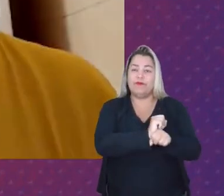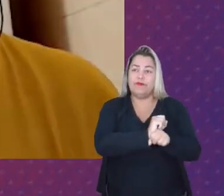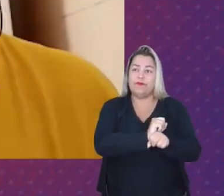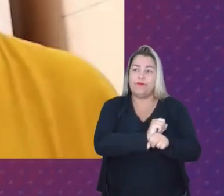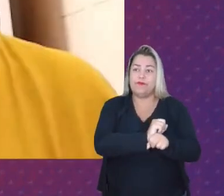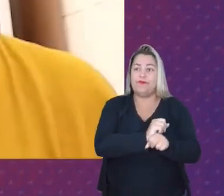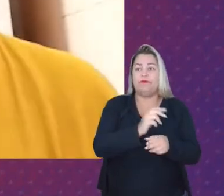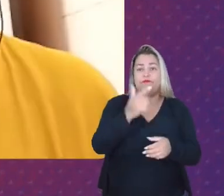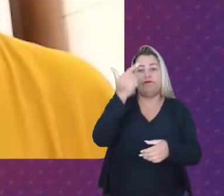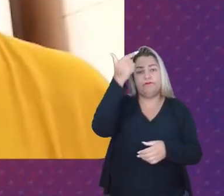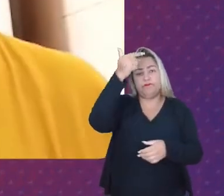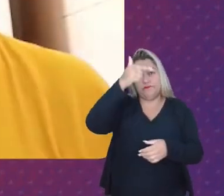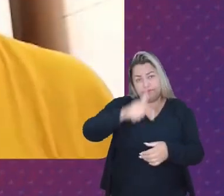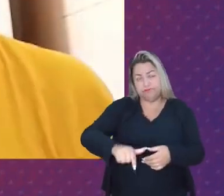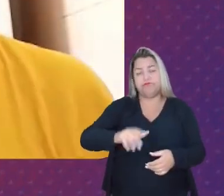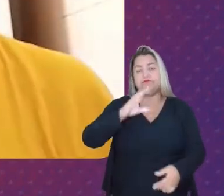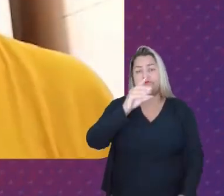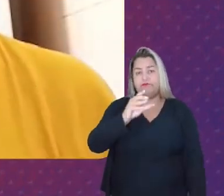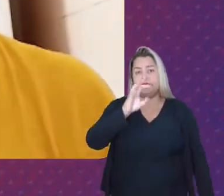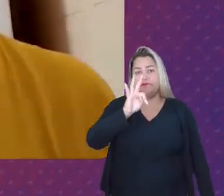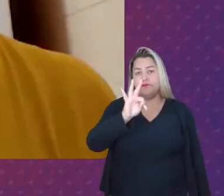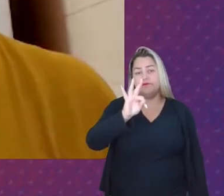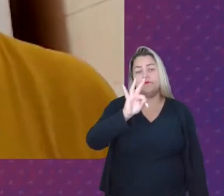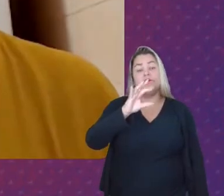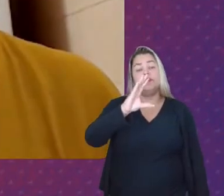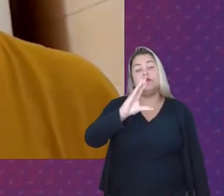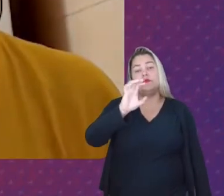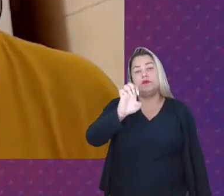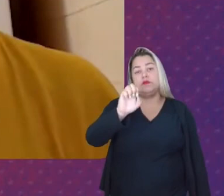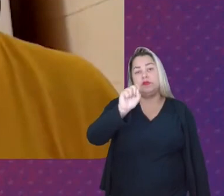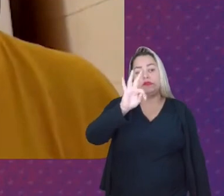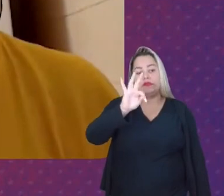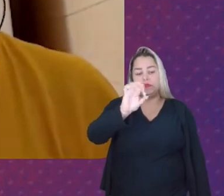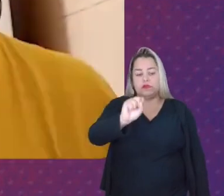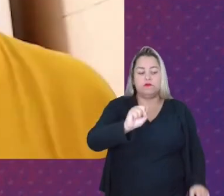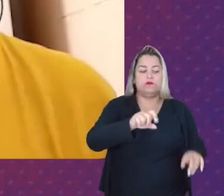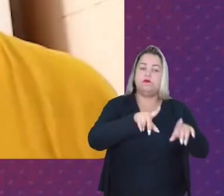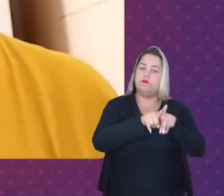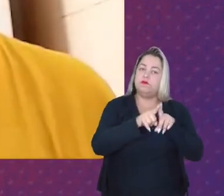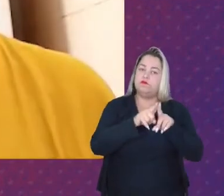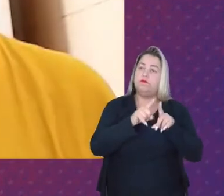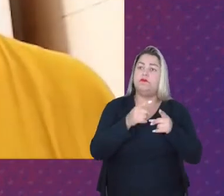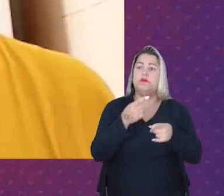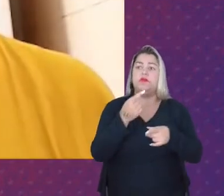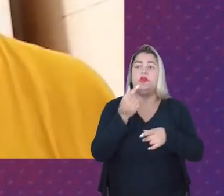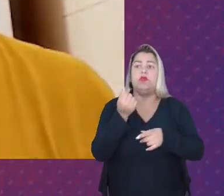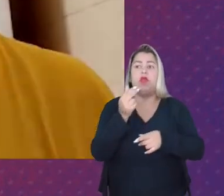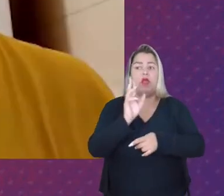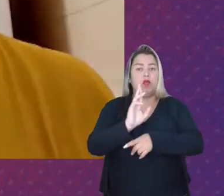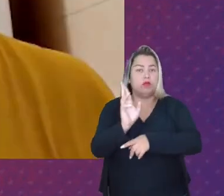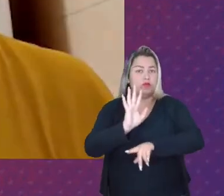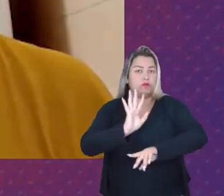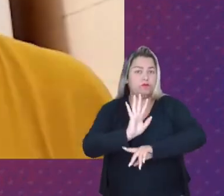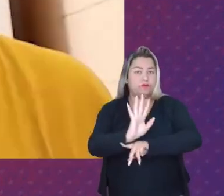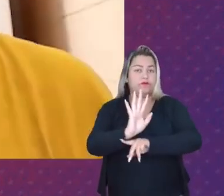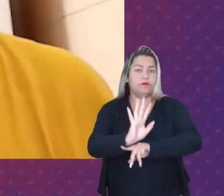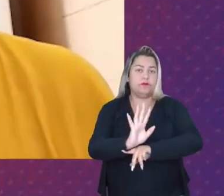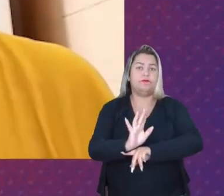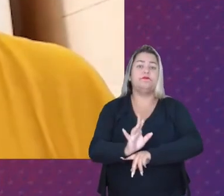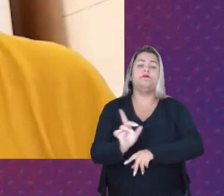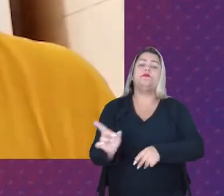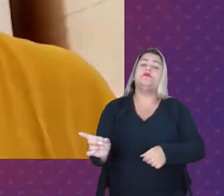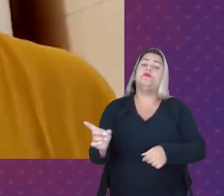arrecadar cestas básicas e arrecadar também fundos para que a gente pudéssemos socorrer aquelas que chegavam até